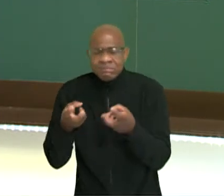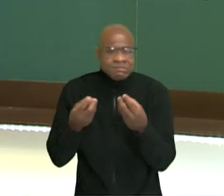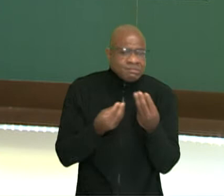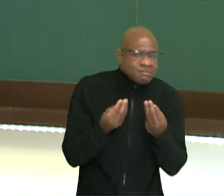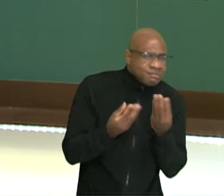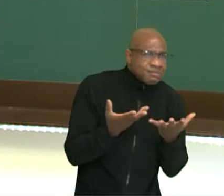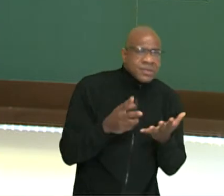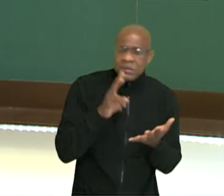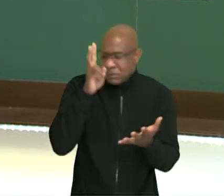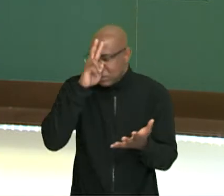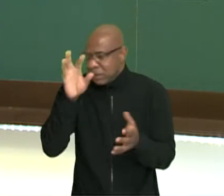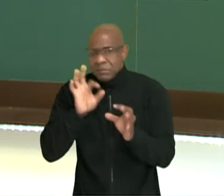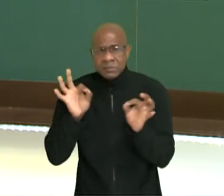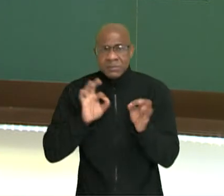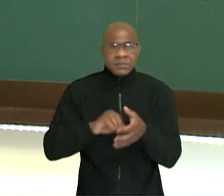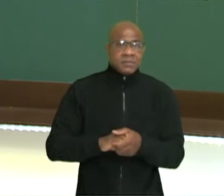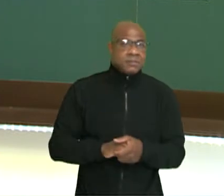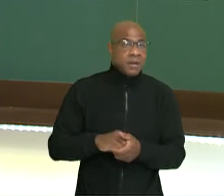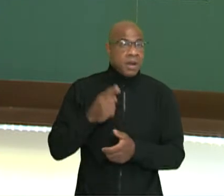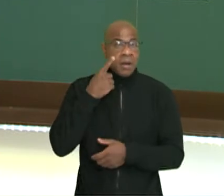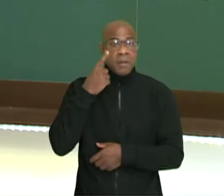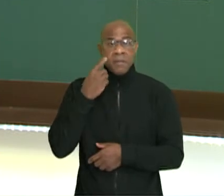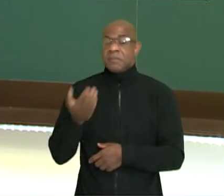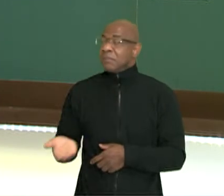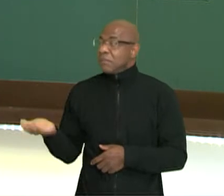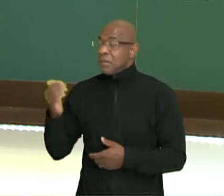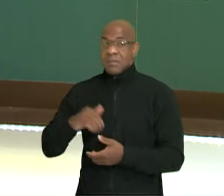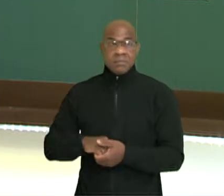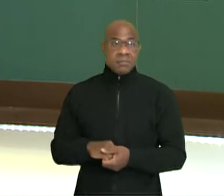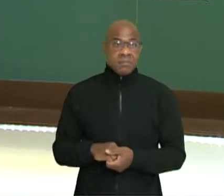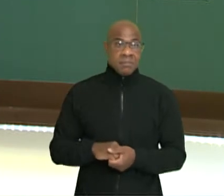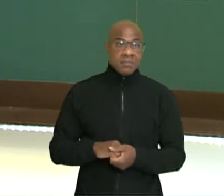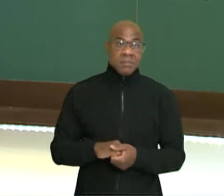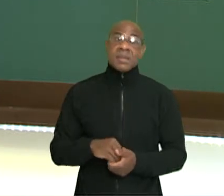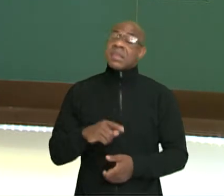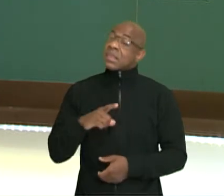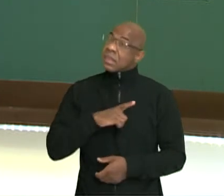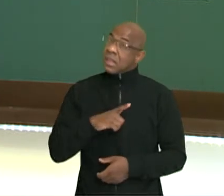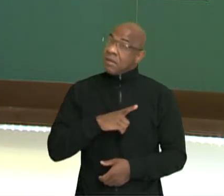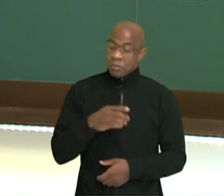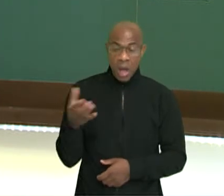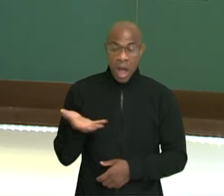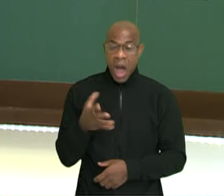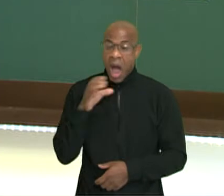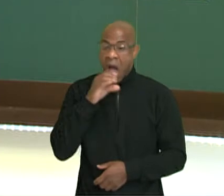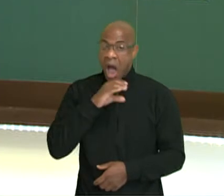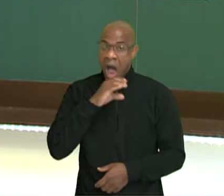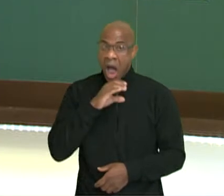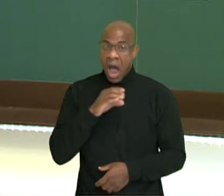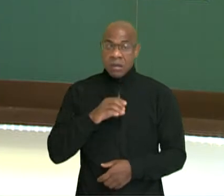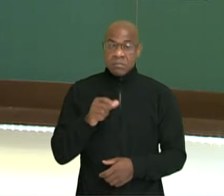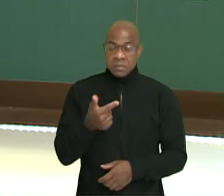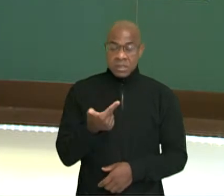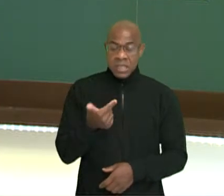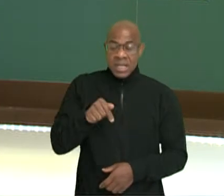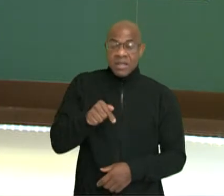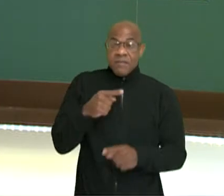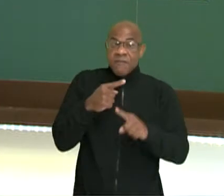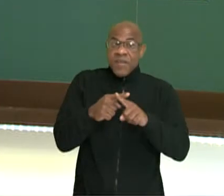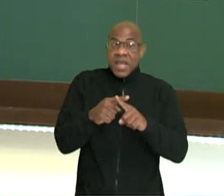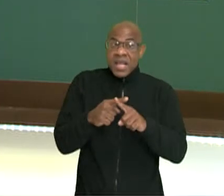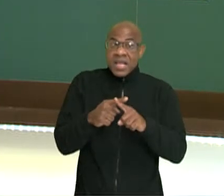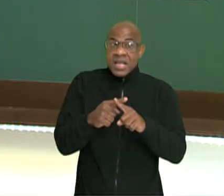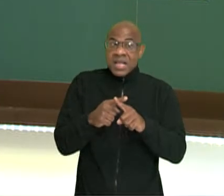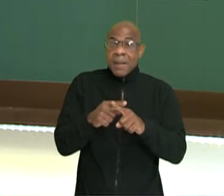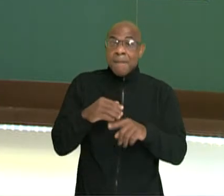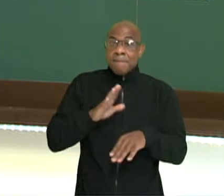você lembra do que foi falado, tá? Ó, houve uma aceleração de 17 vezes